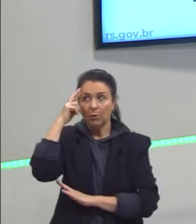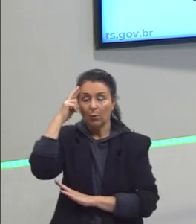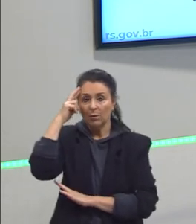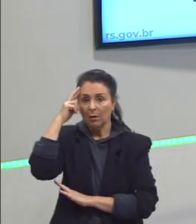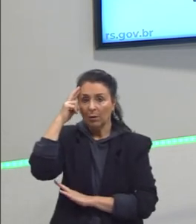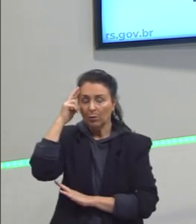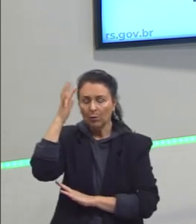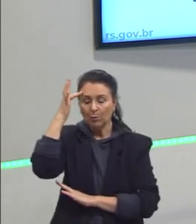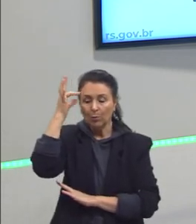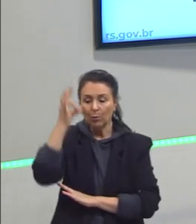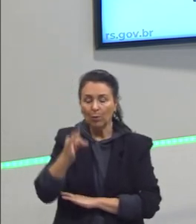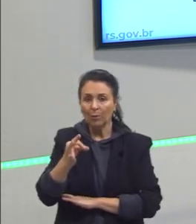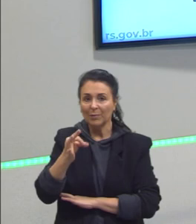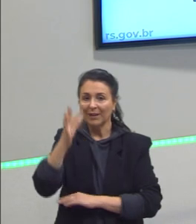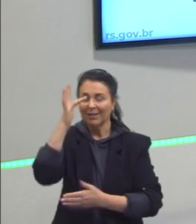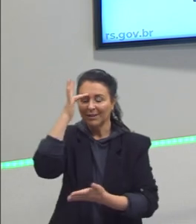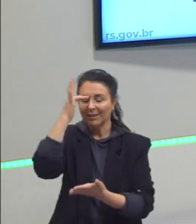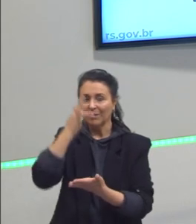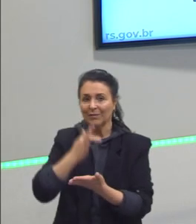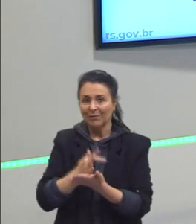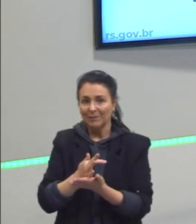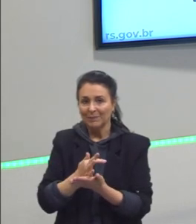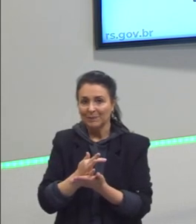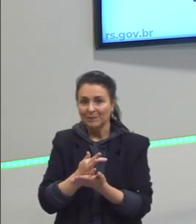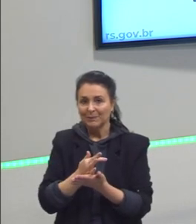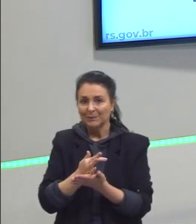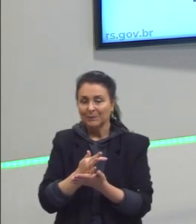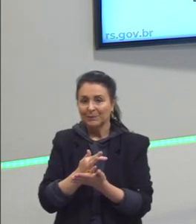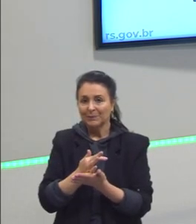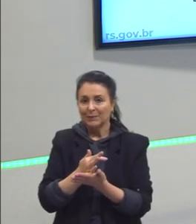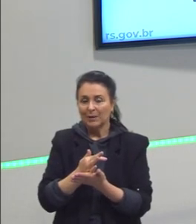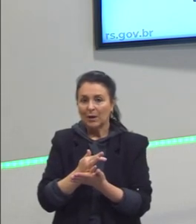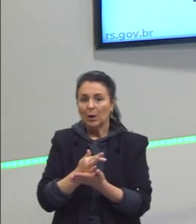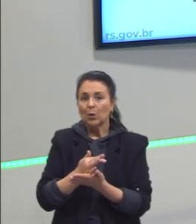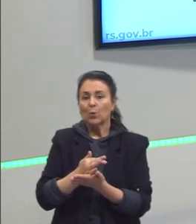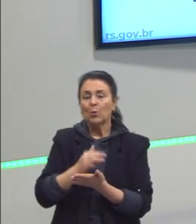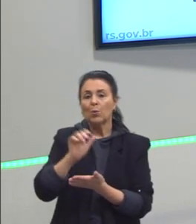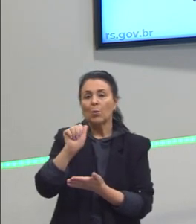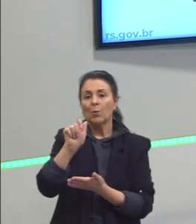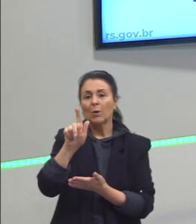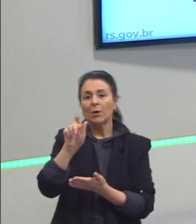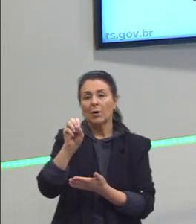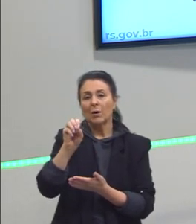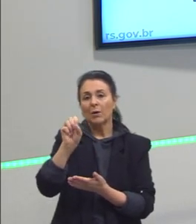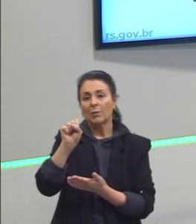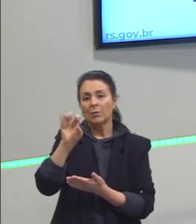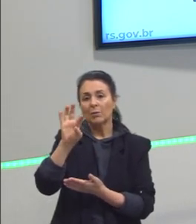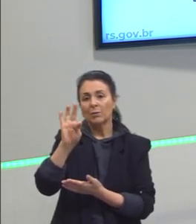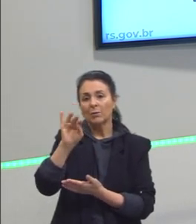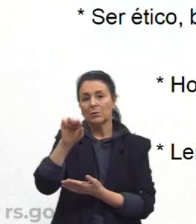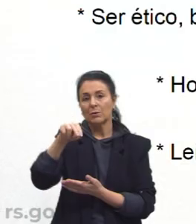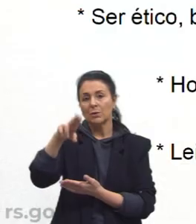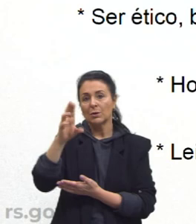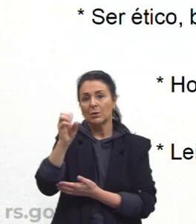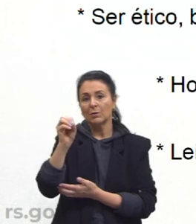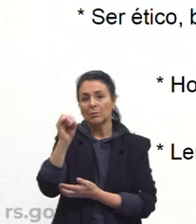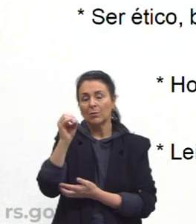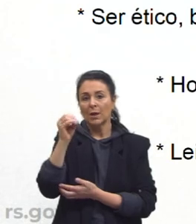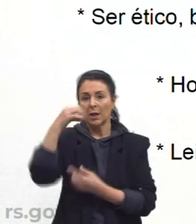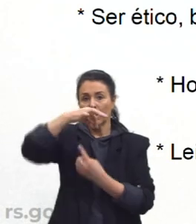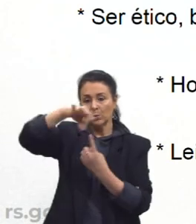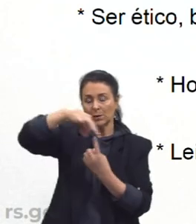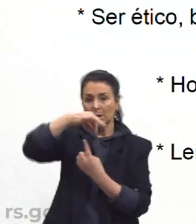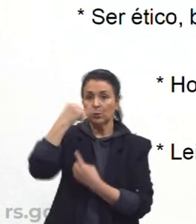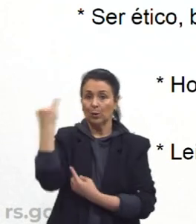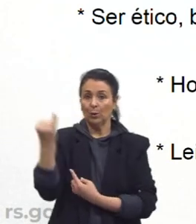compreender a fé dade o Santo Agostinho é um assunto importantíssimo dentro da Igreja Católica